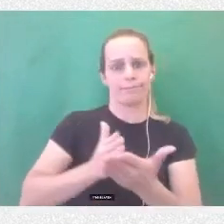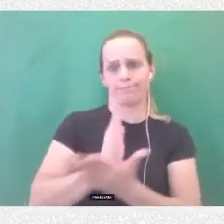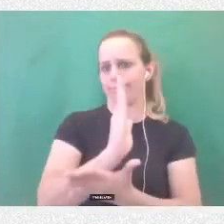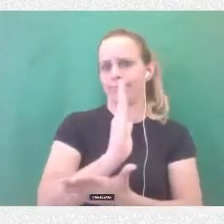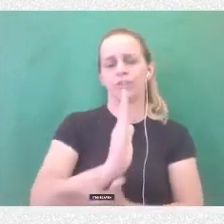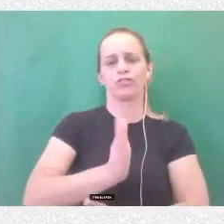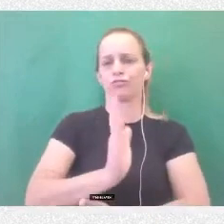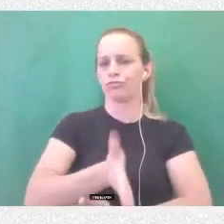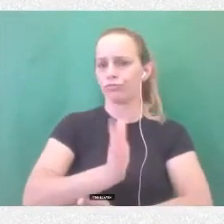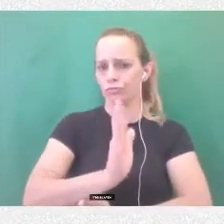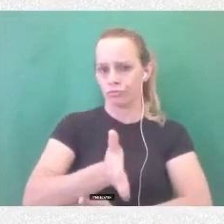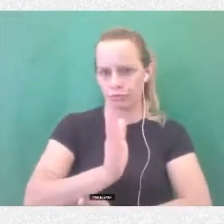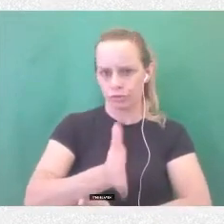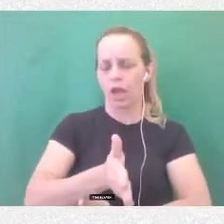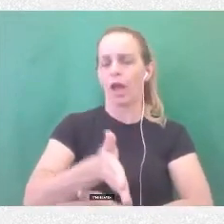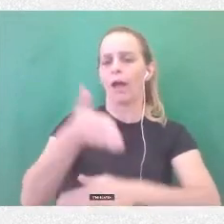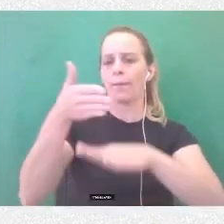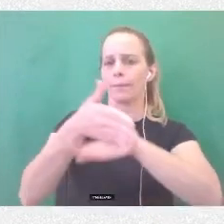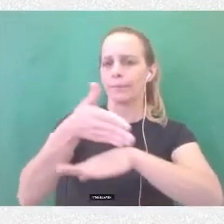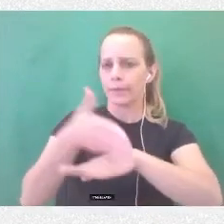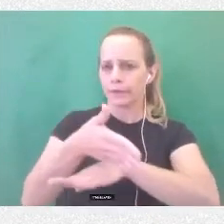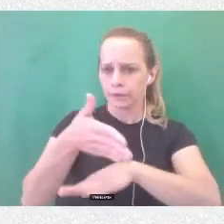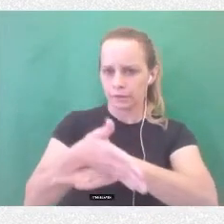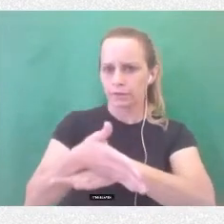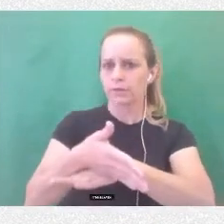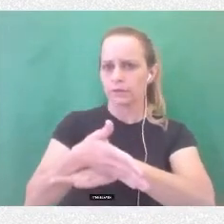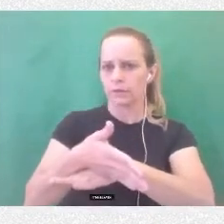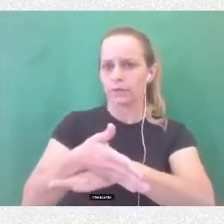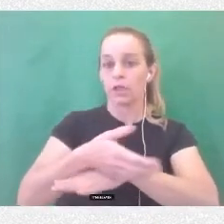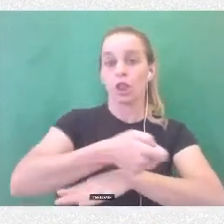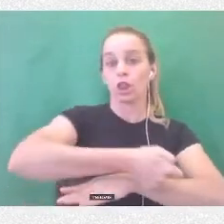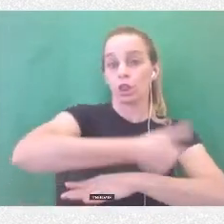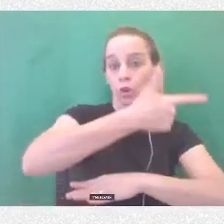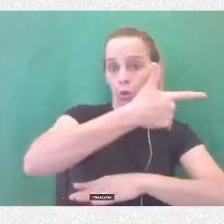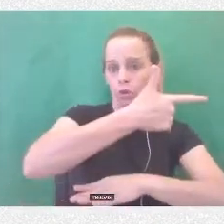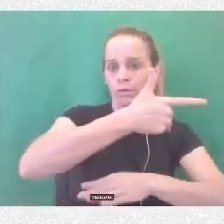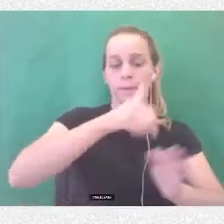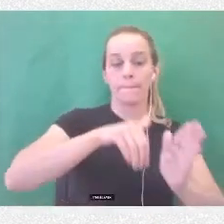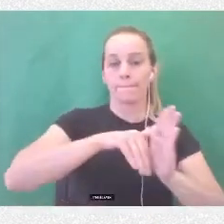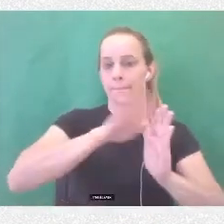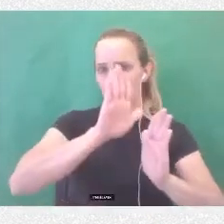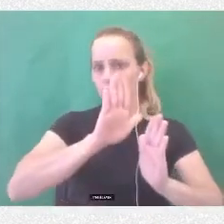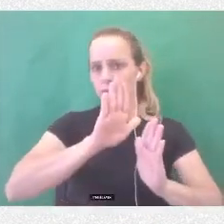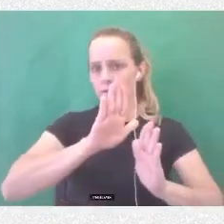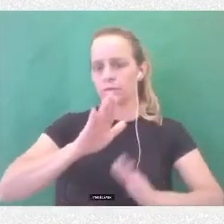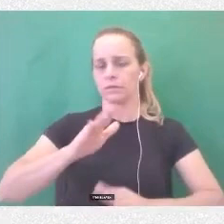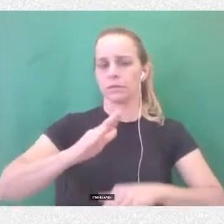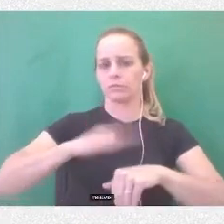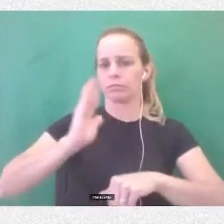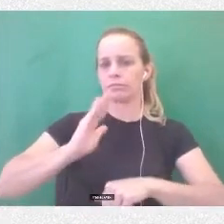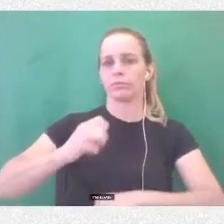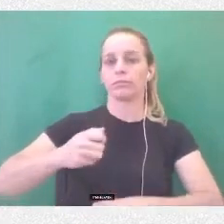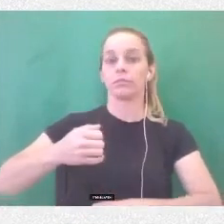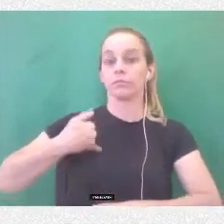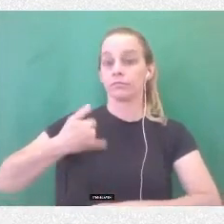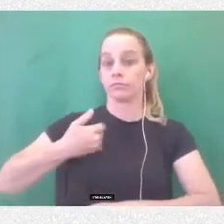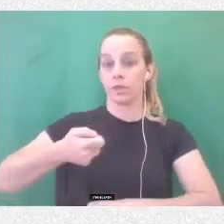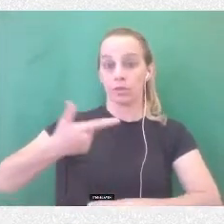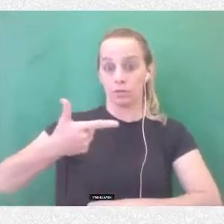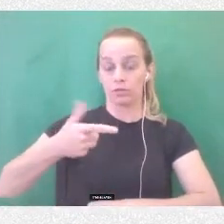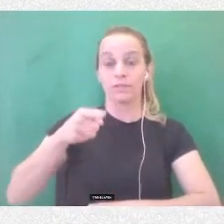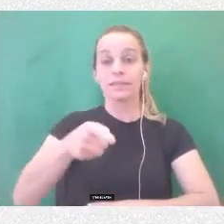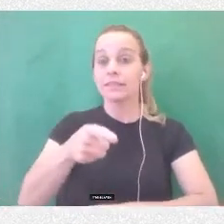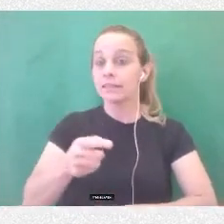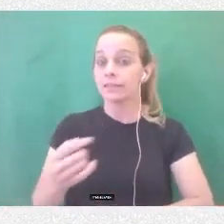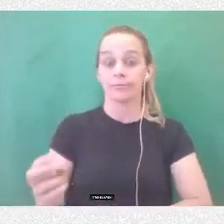em participantes com idade maior ou igual a 12 anos. Nós temos ensaios clínicos randomizados, inclusive um que validou nessa população